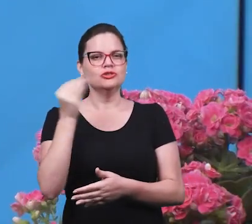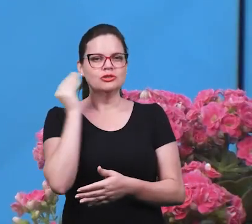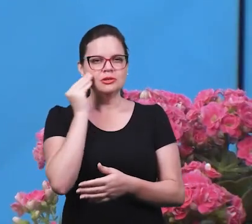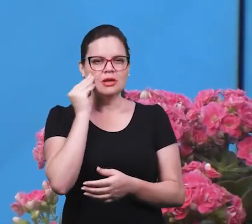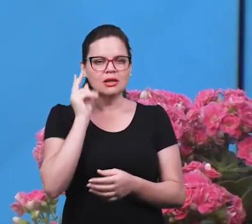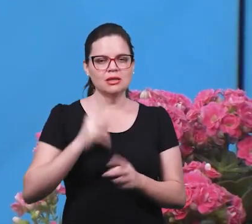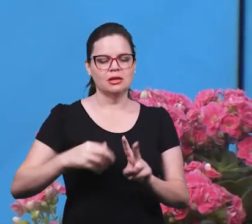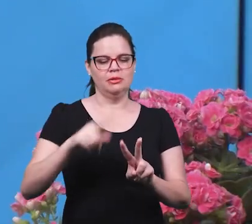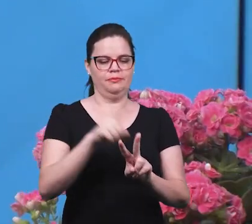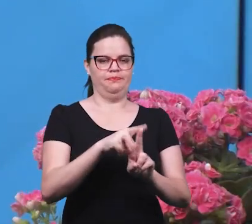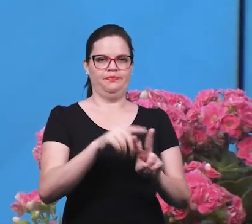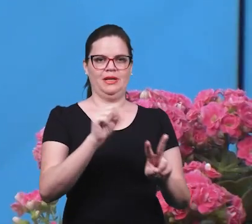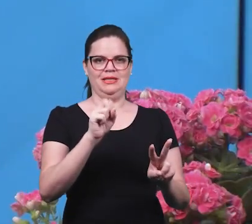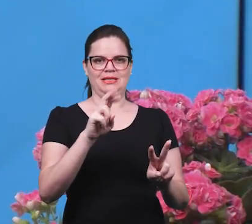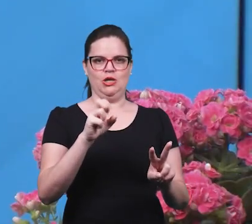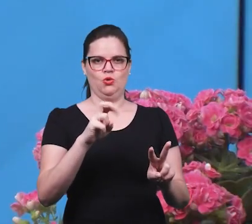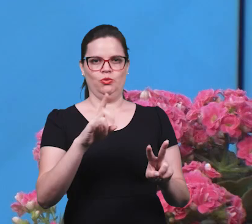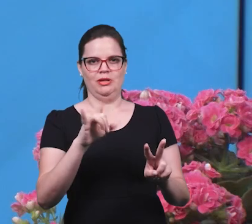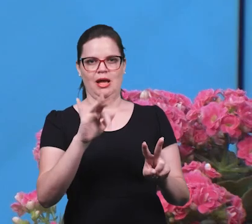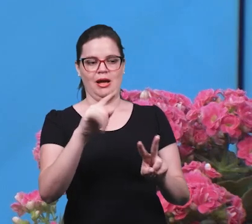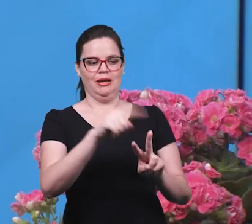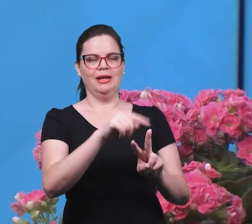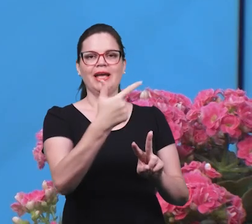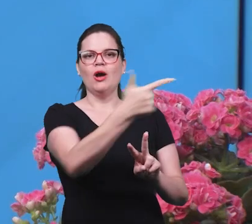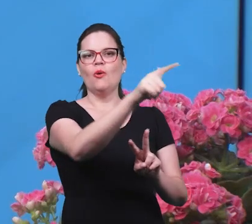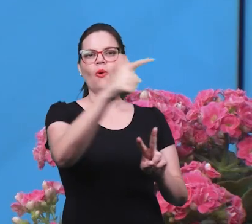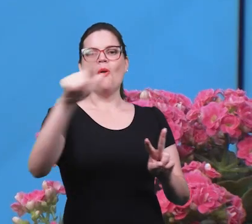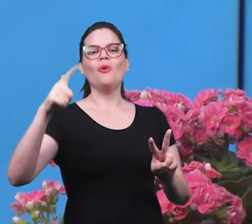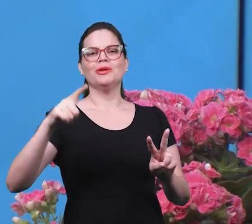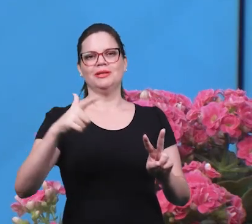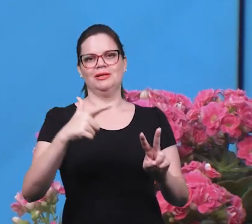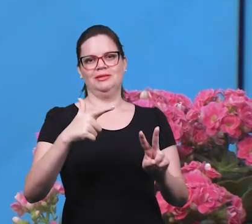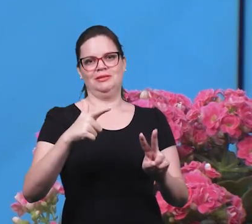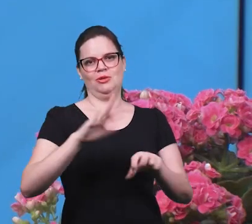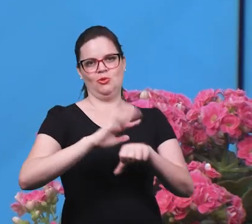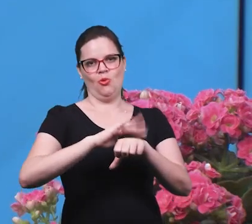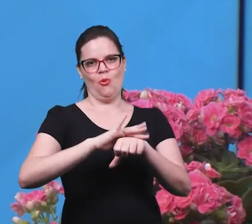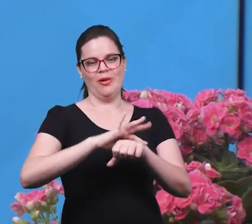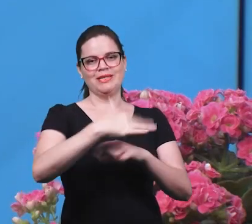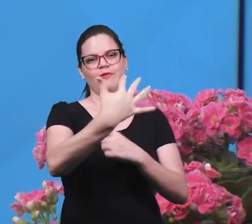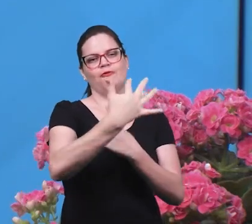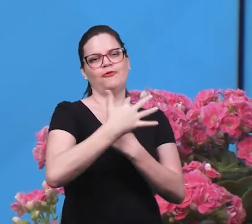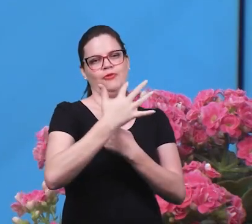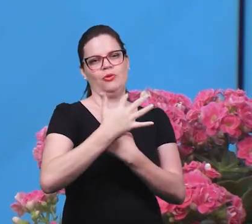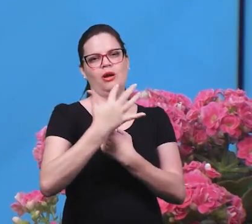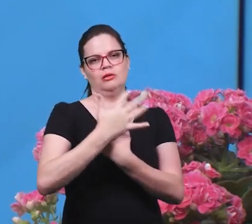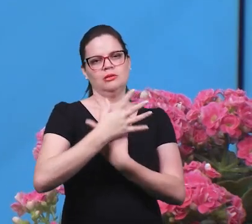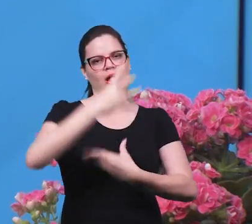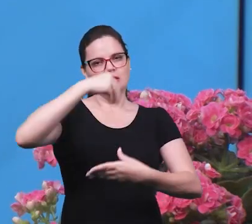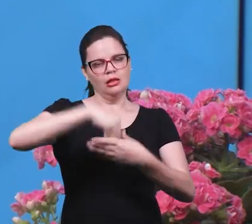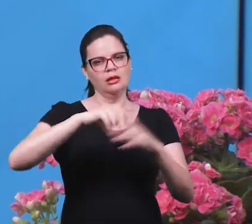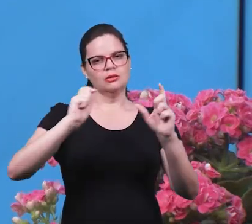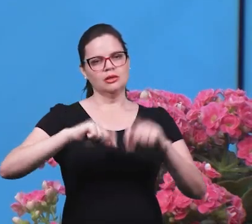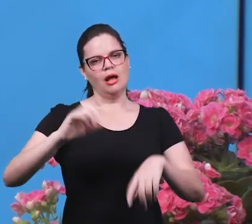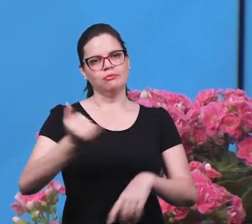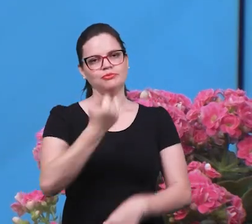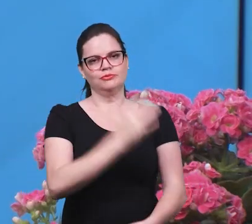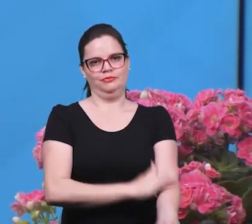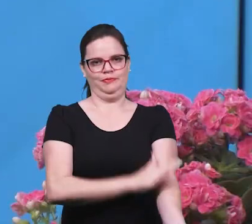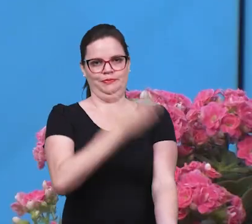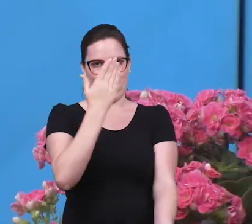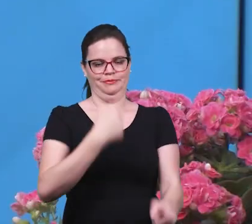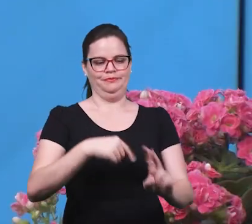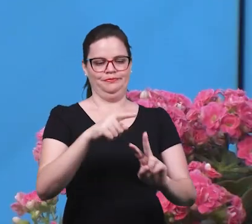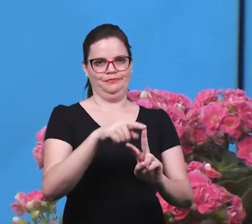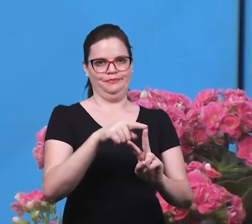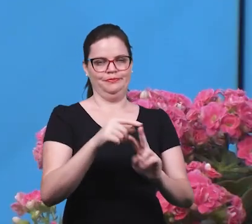trabalhar para tentar curar é a hipertensão secundária. Porque, como o nome já diz, ela é secundária a algum outro problema.